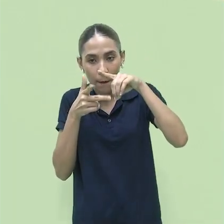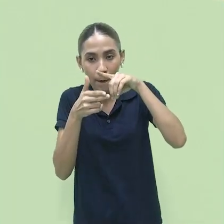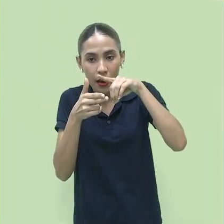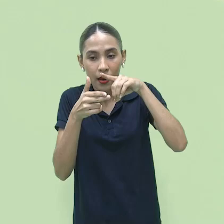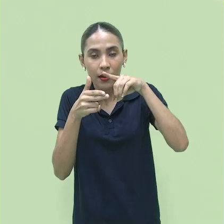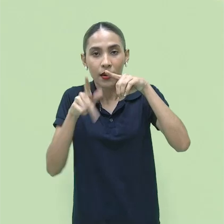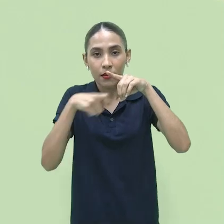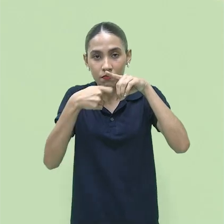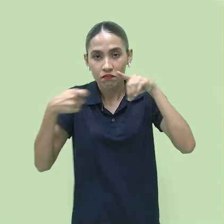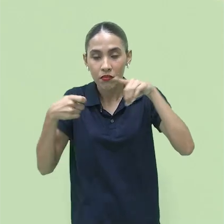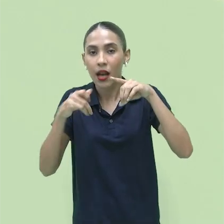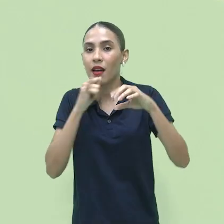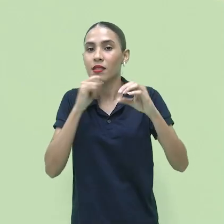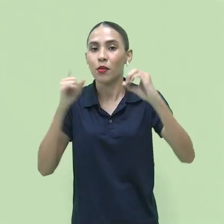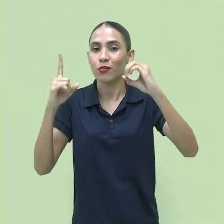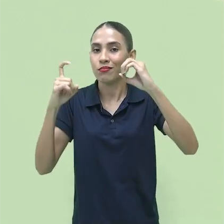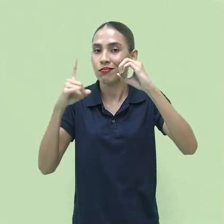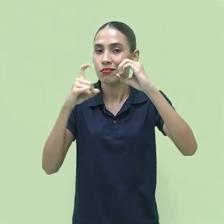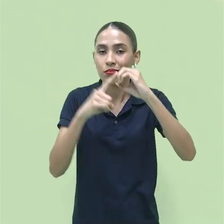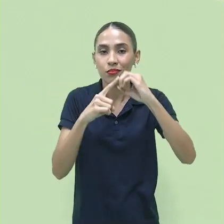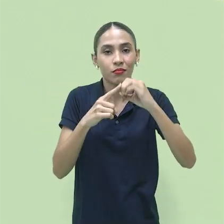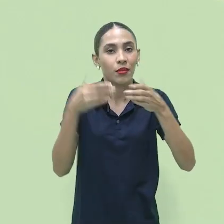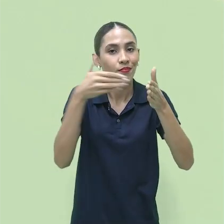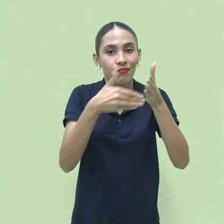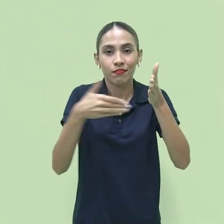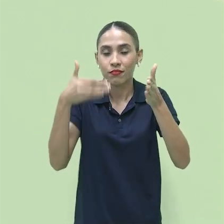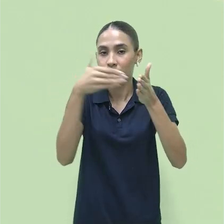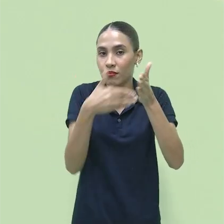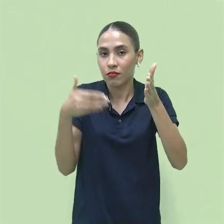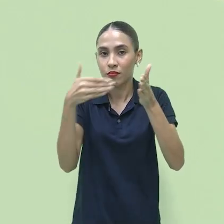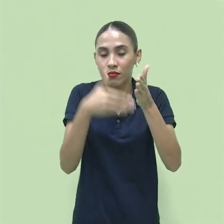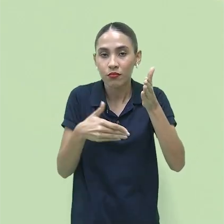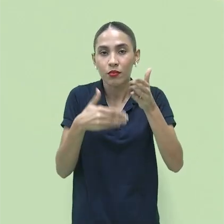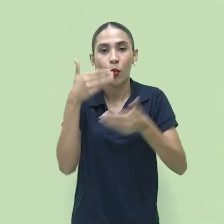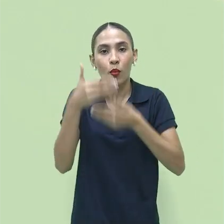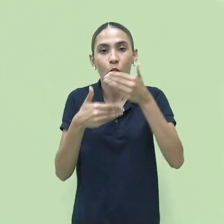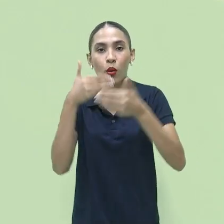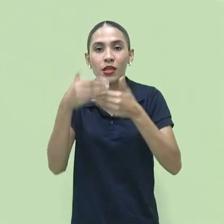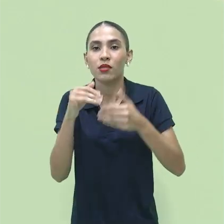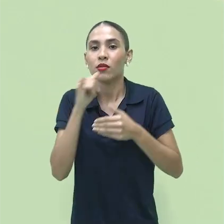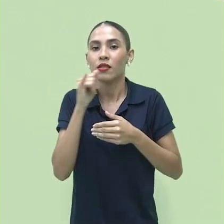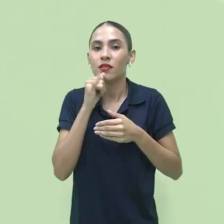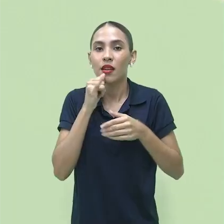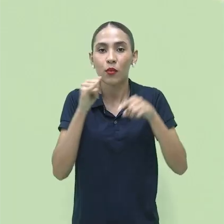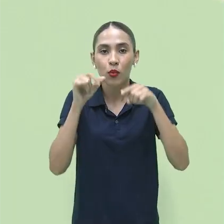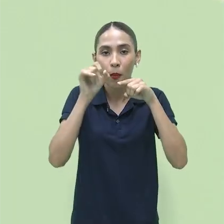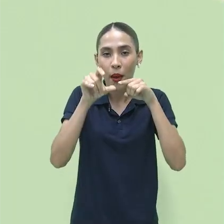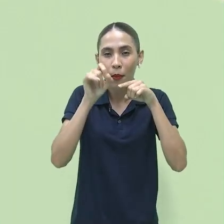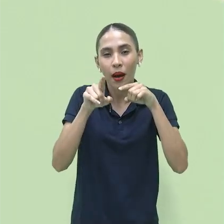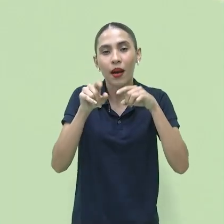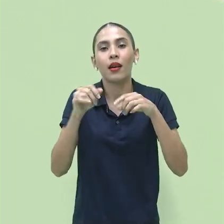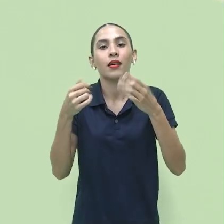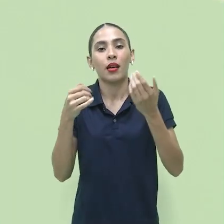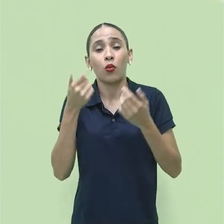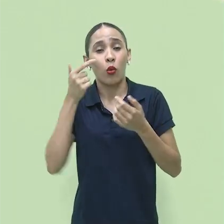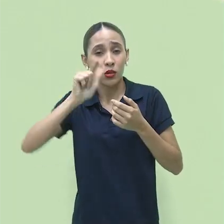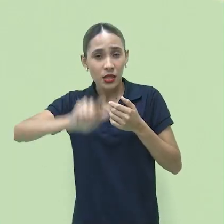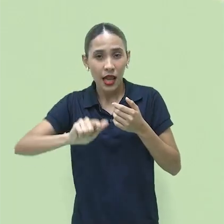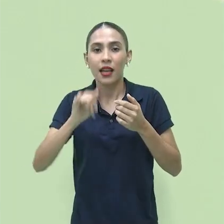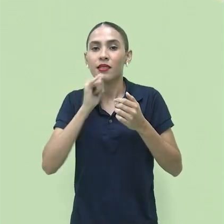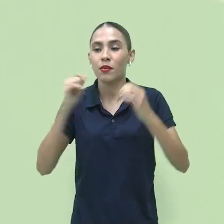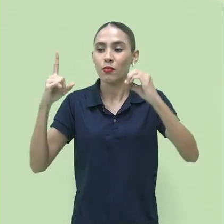O espermatozoide ali não consegue mais passar naquele processo da ejaculação. Ele produz o espermatozoide, mas